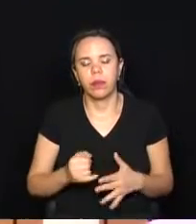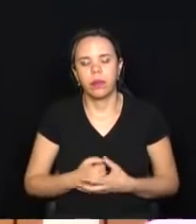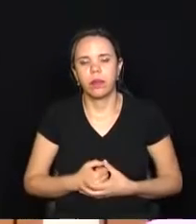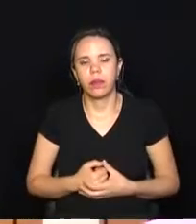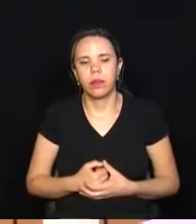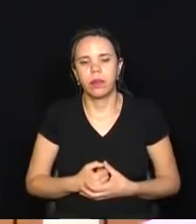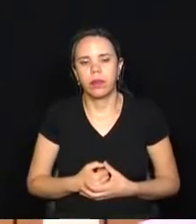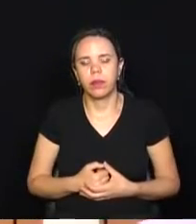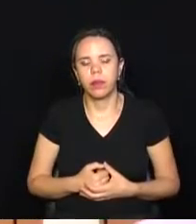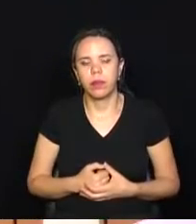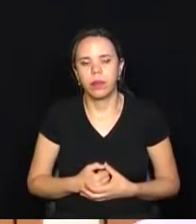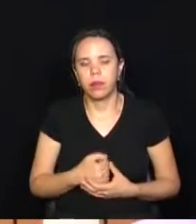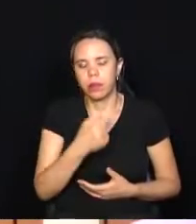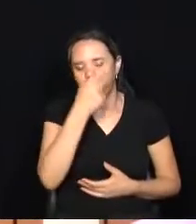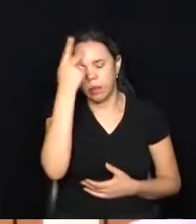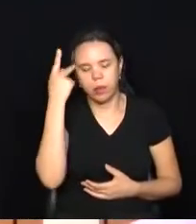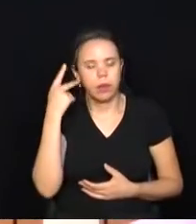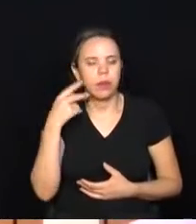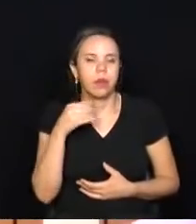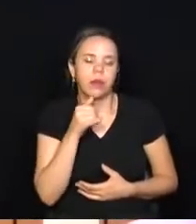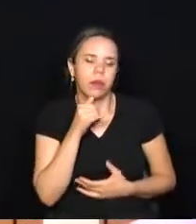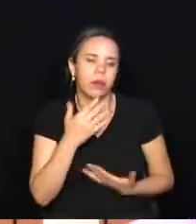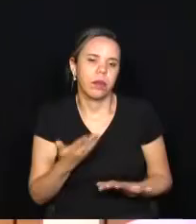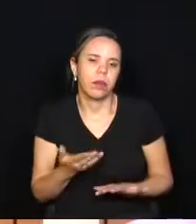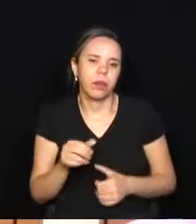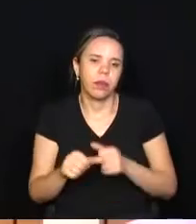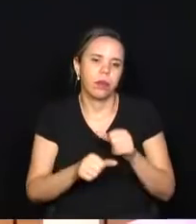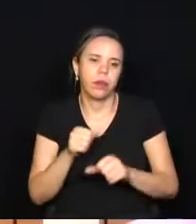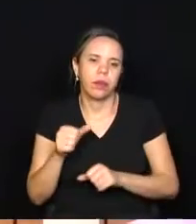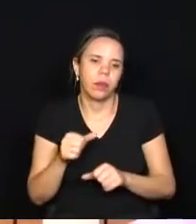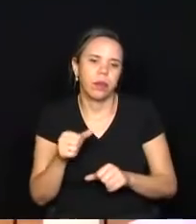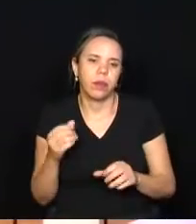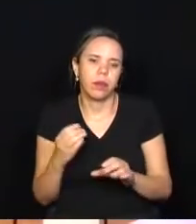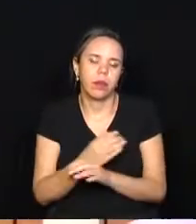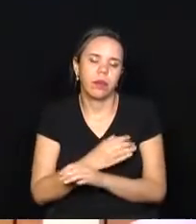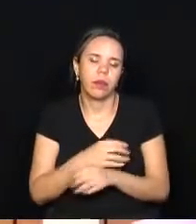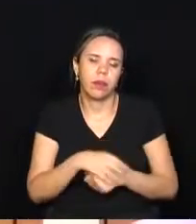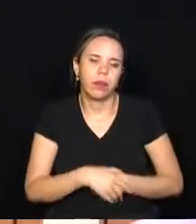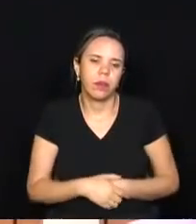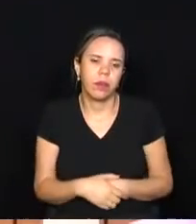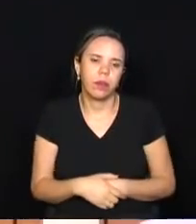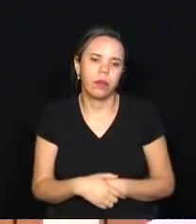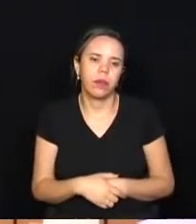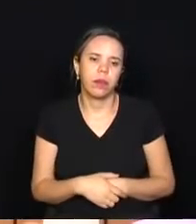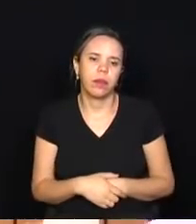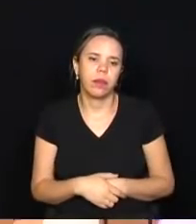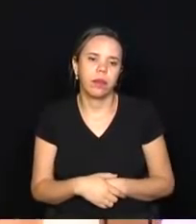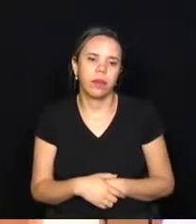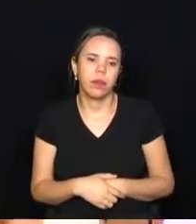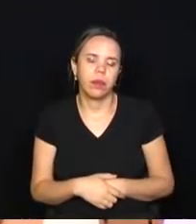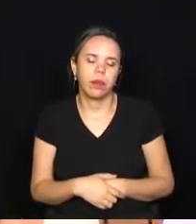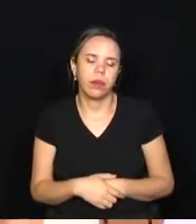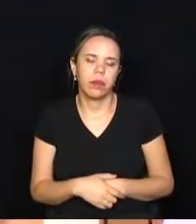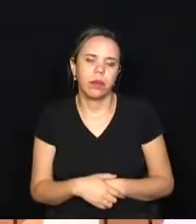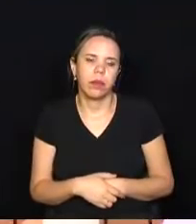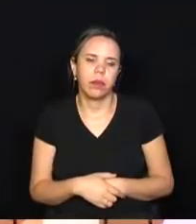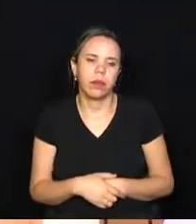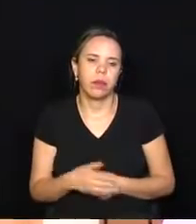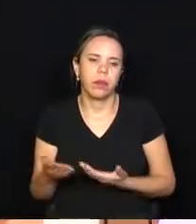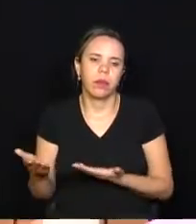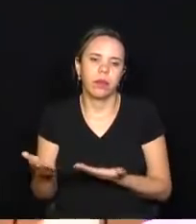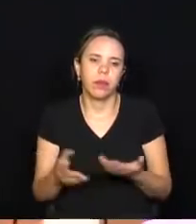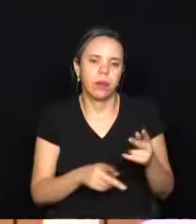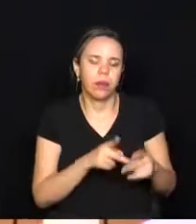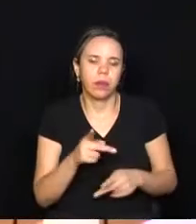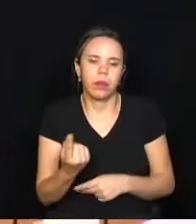Né? E aí a pessoa a mudança é brutal. Tá? Quando você recebe uma pessoa que